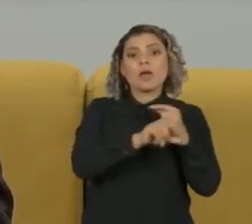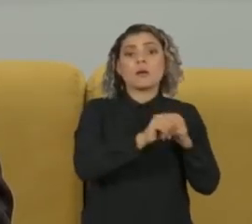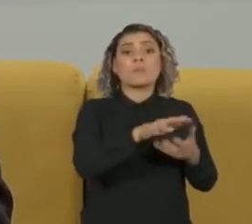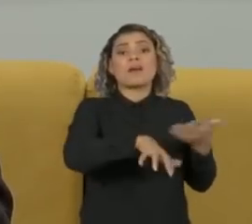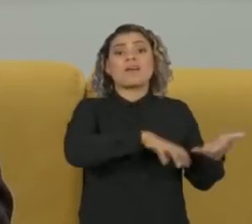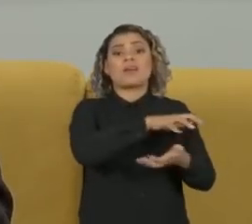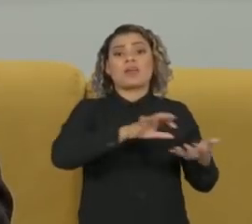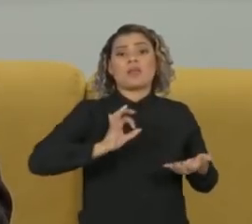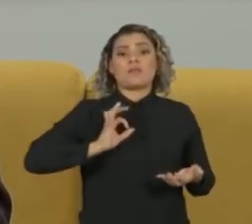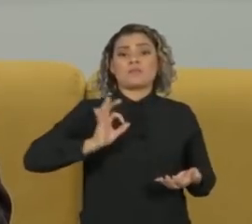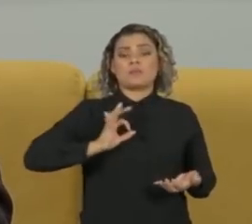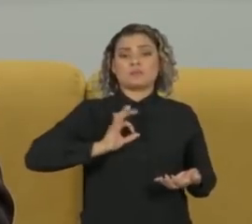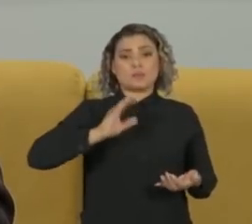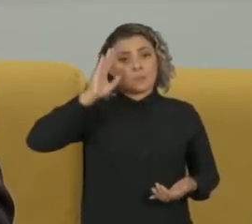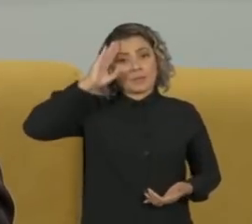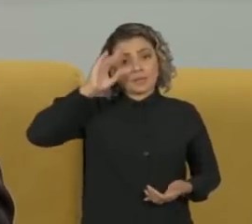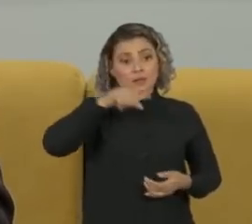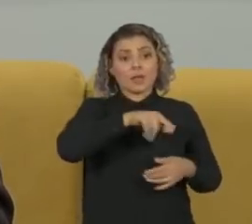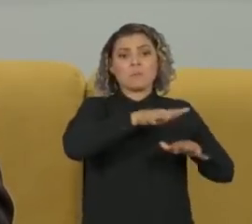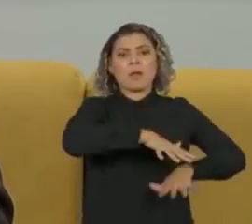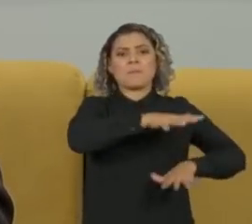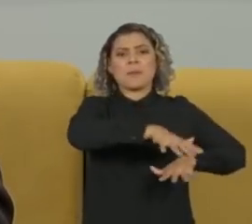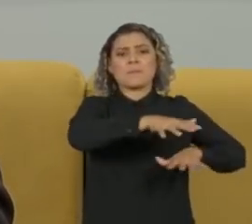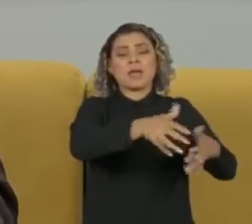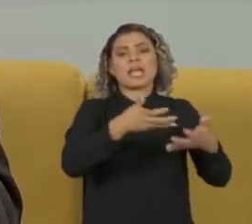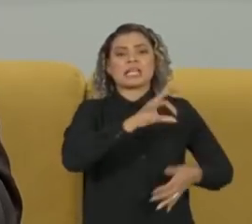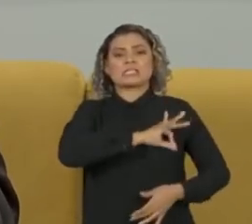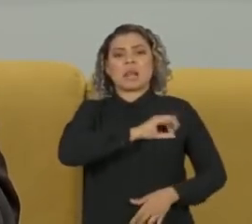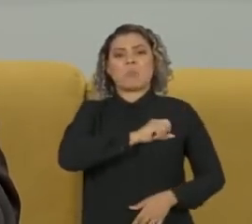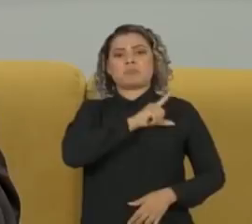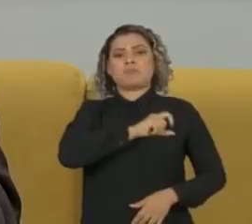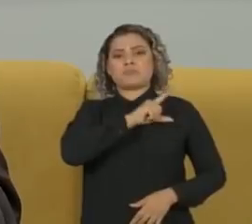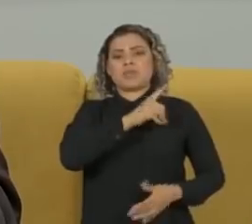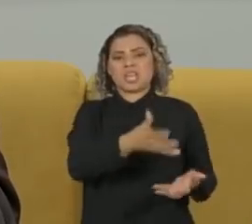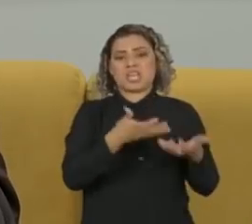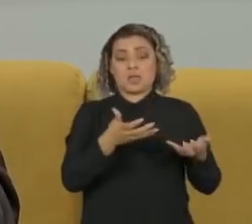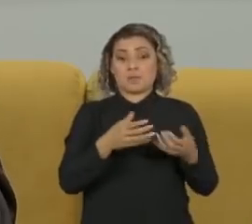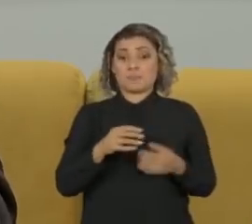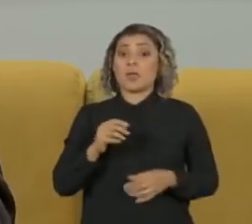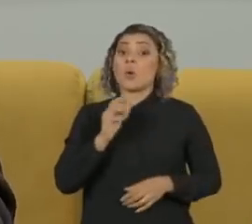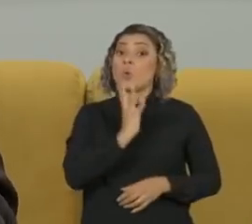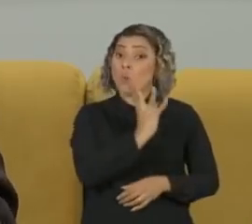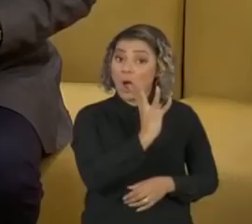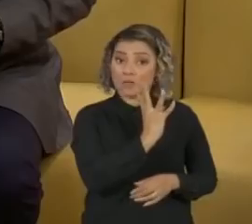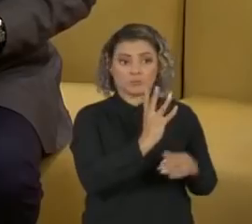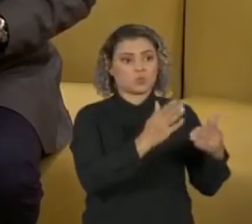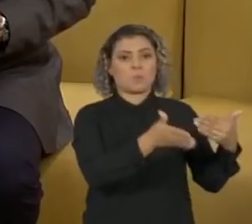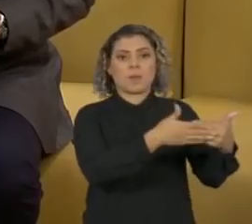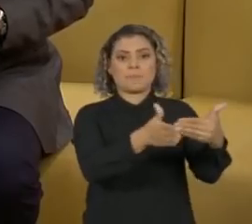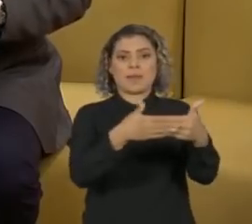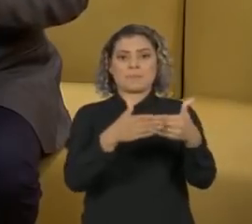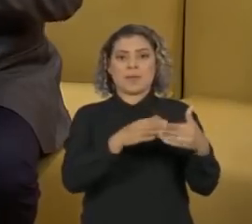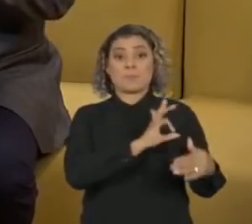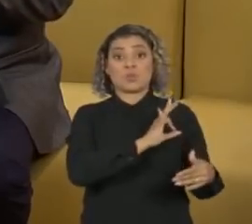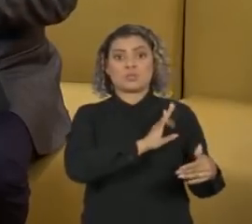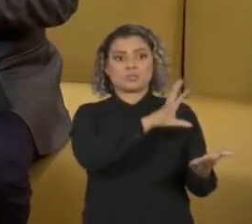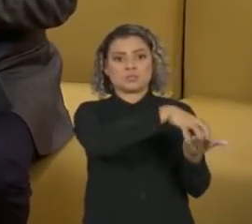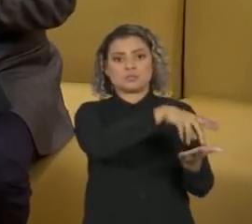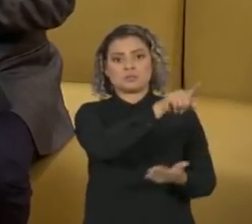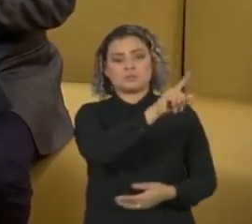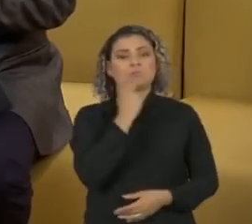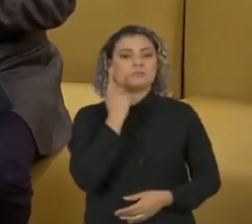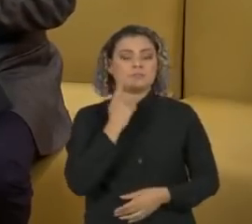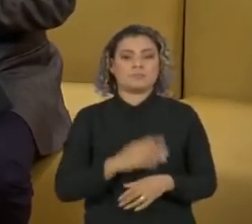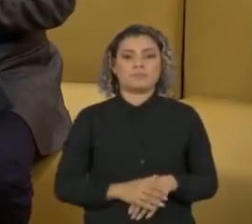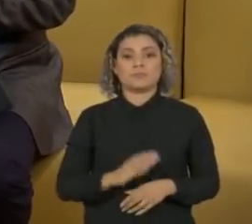de policiais militares que protestam por melhores salários. 4 batalhões estão fechados. O senador licenciado